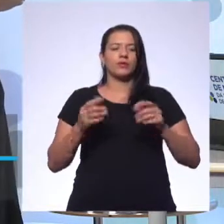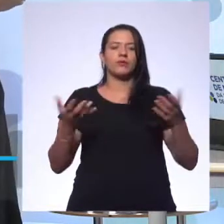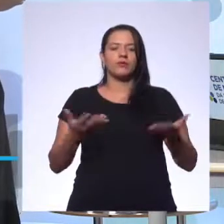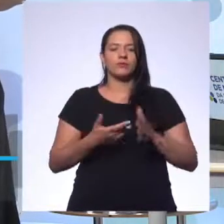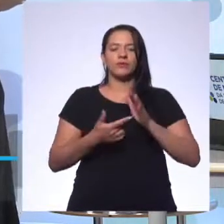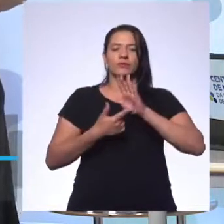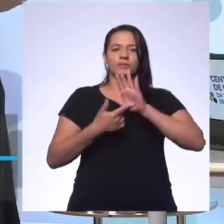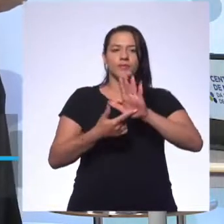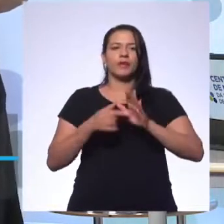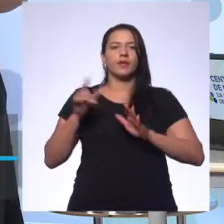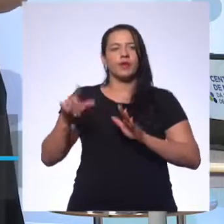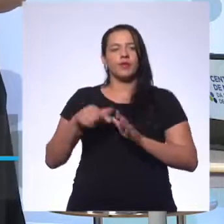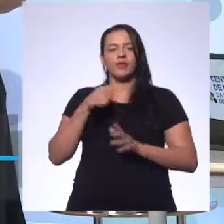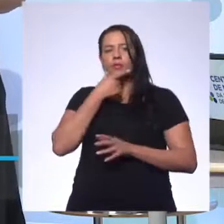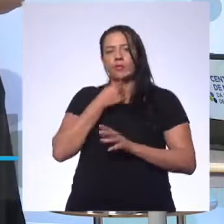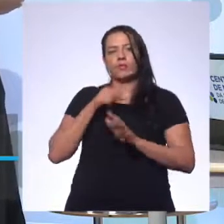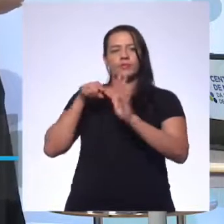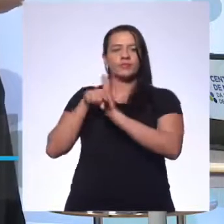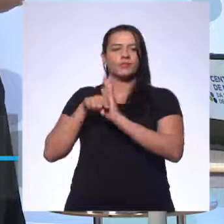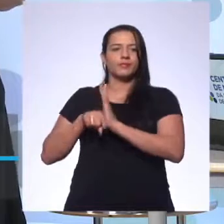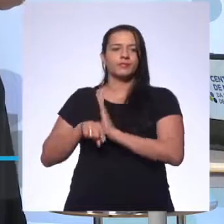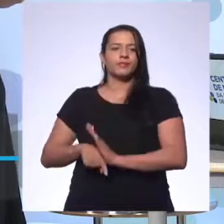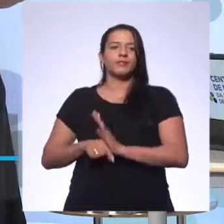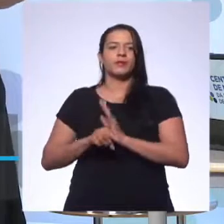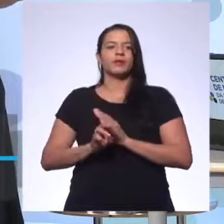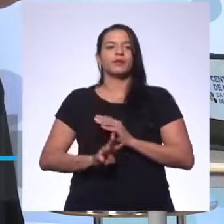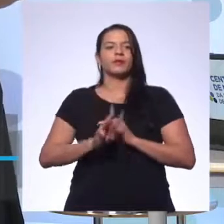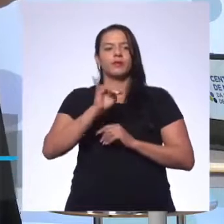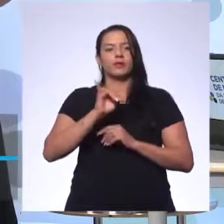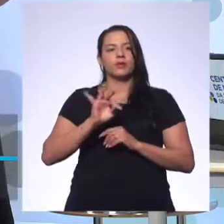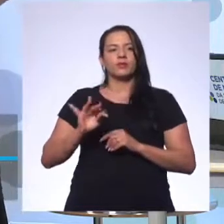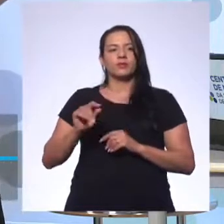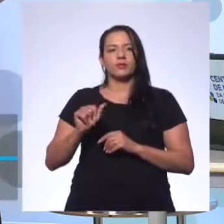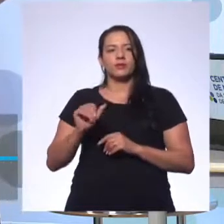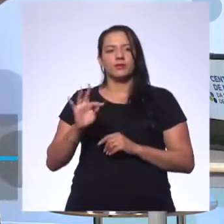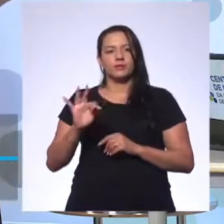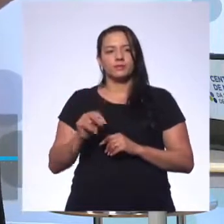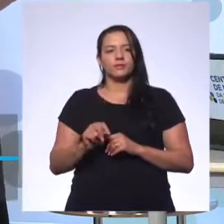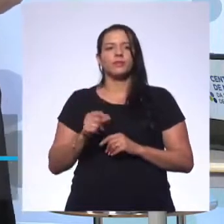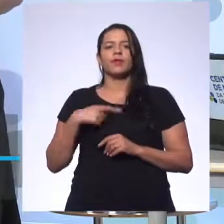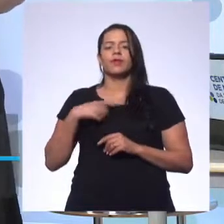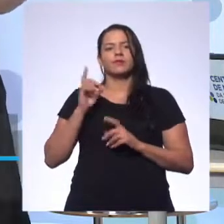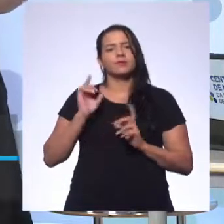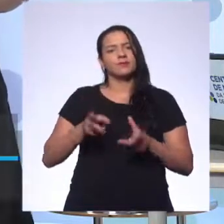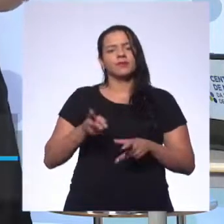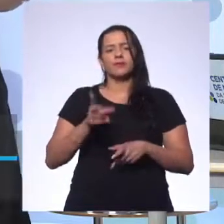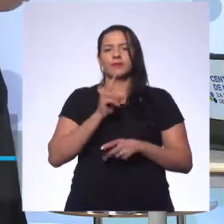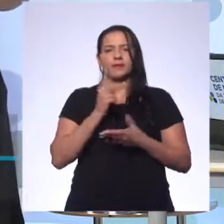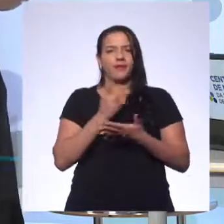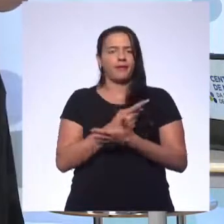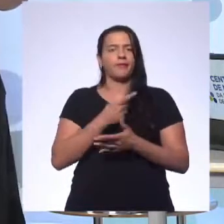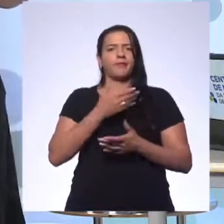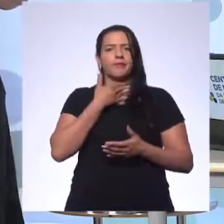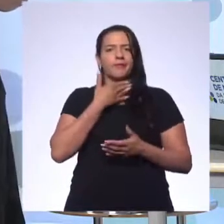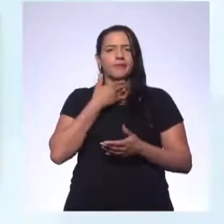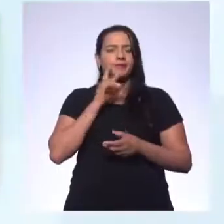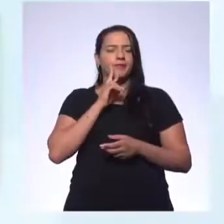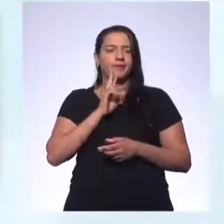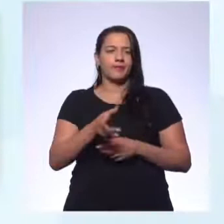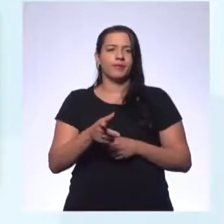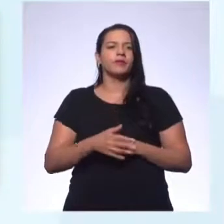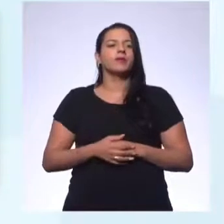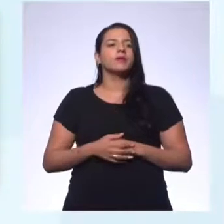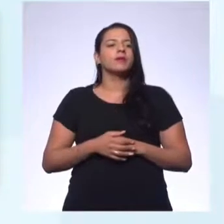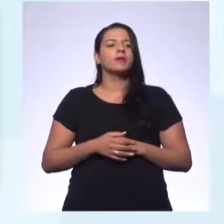por um pesquisador aí, por Whittaker. Não sei se eu estou pronunciando certo, porque eu sempre erro a pronúncia. Então, a ideia é agrupar os